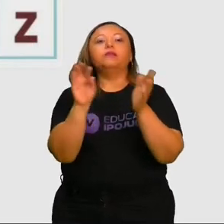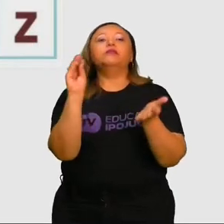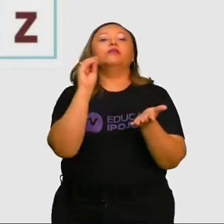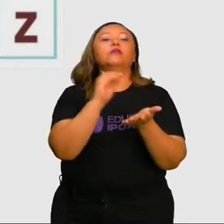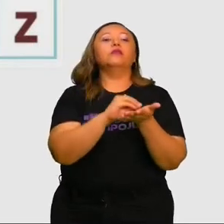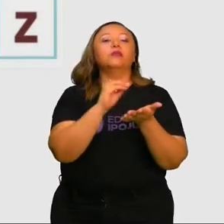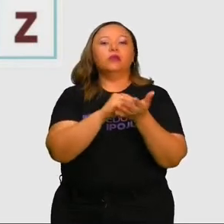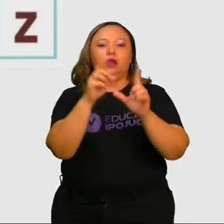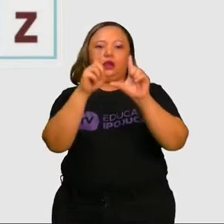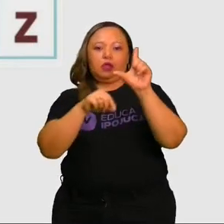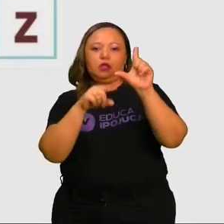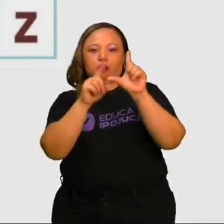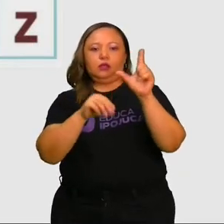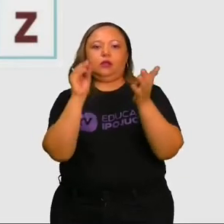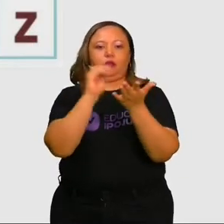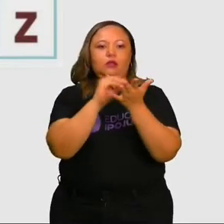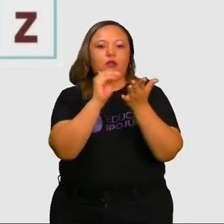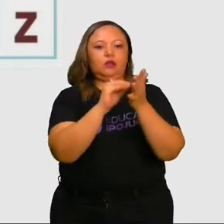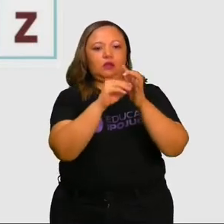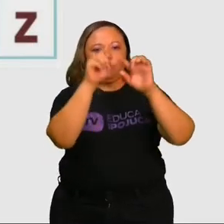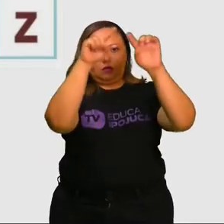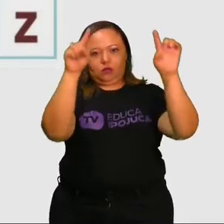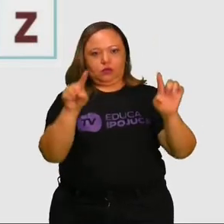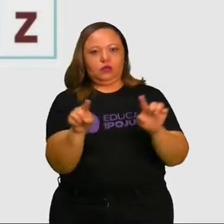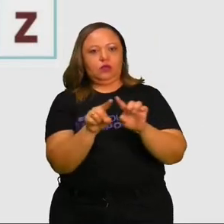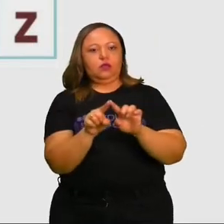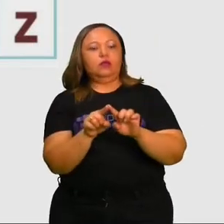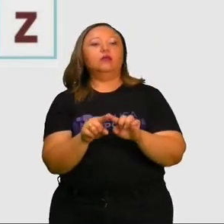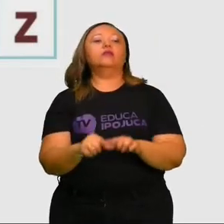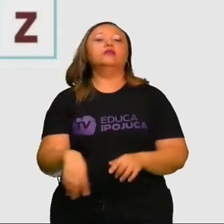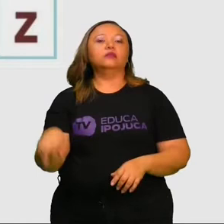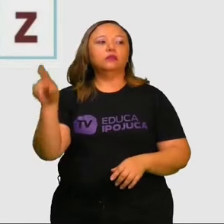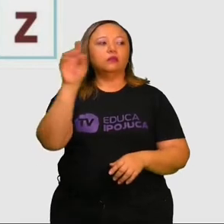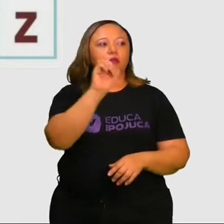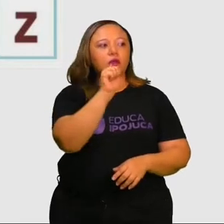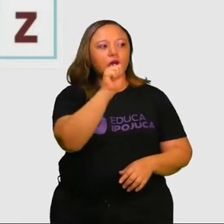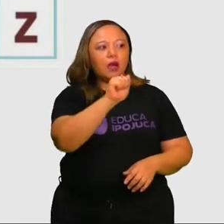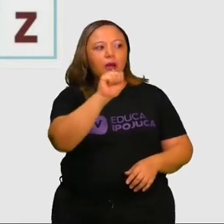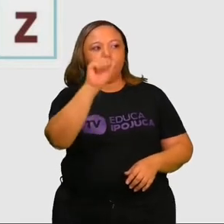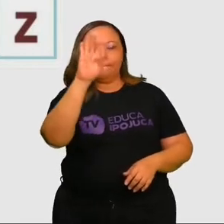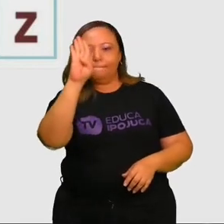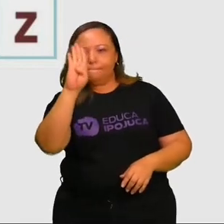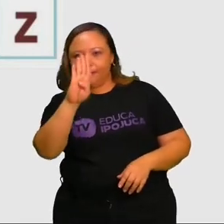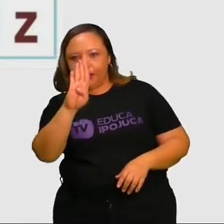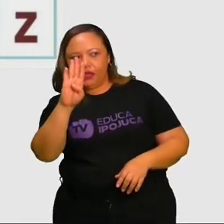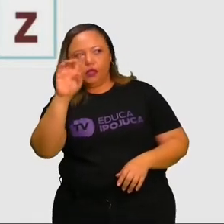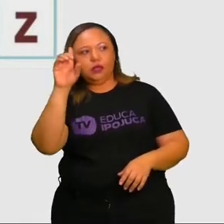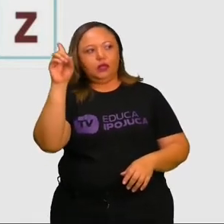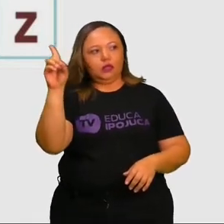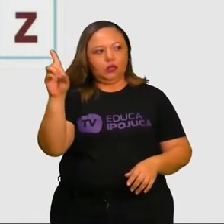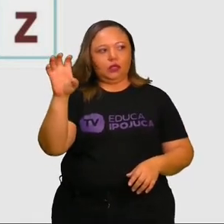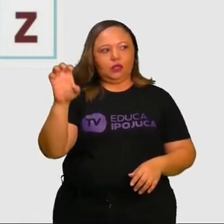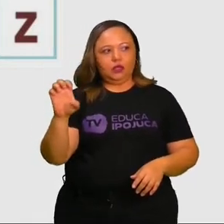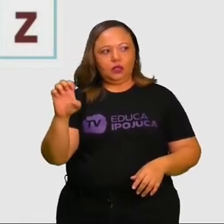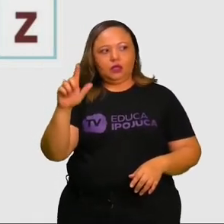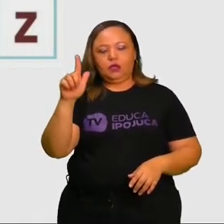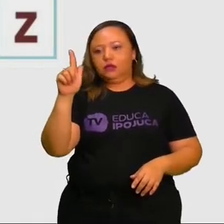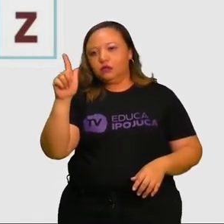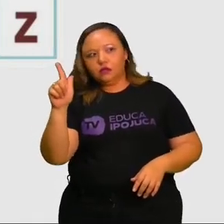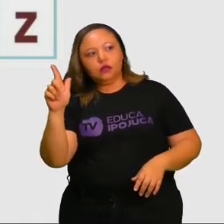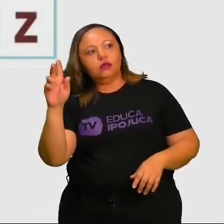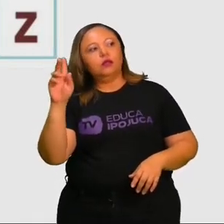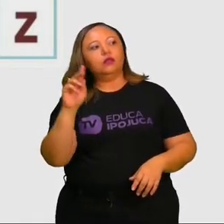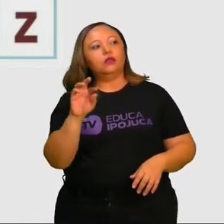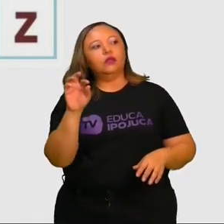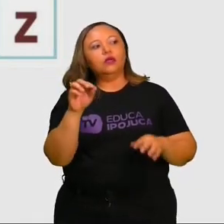completar com as letras que faltam. Então, A, B, D, E, G, H, J, K,